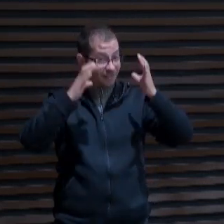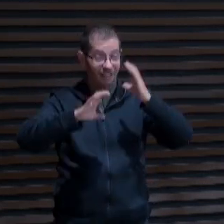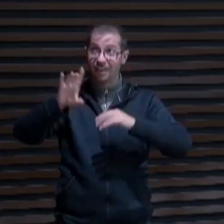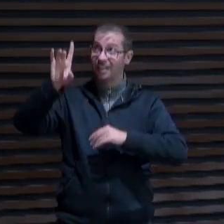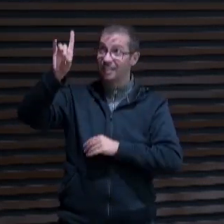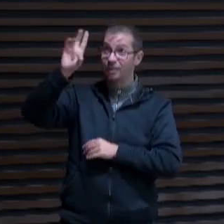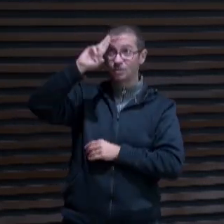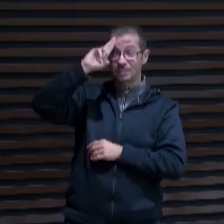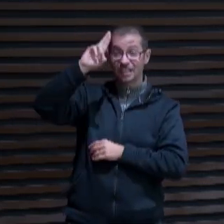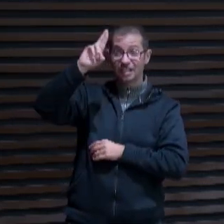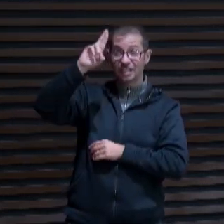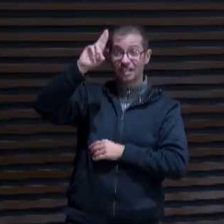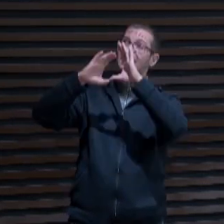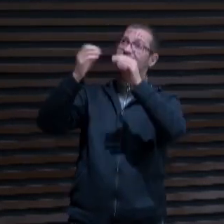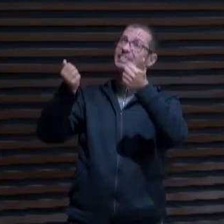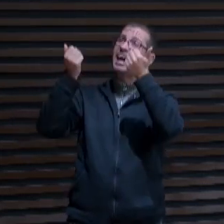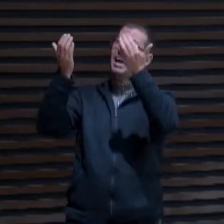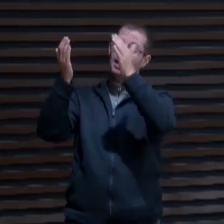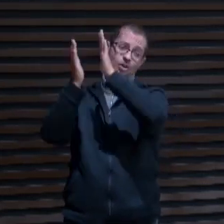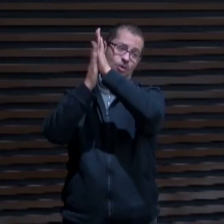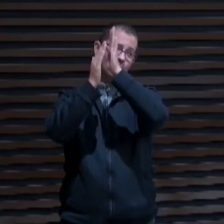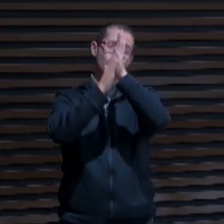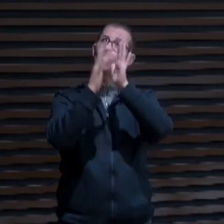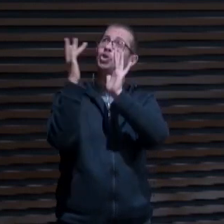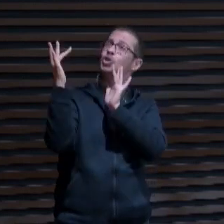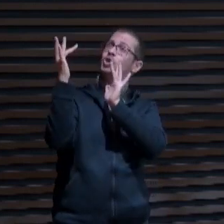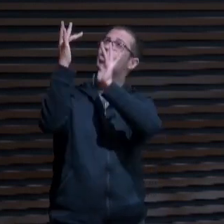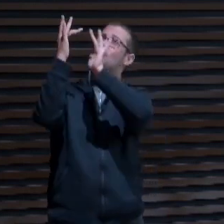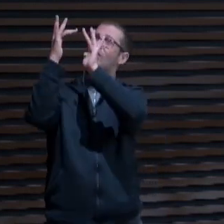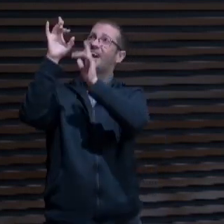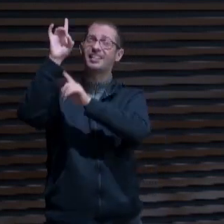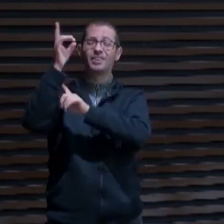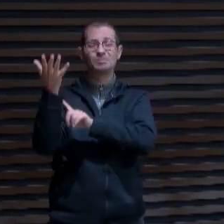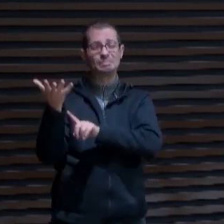nós vimos, entoar louvor, tanger, tocar ao Senhor é maravilhoso.